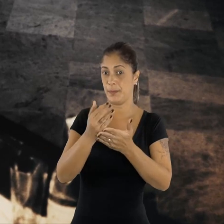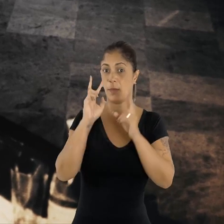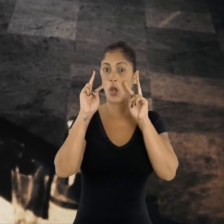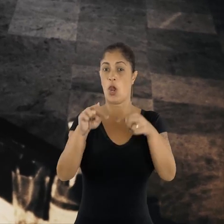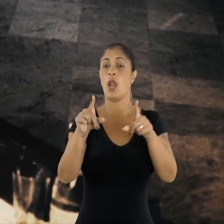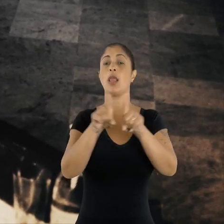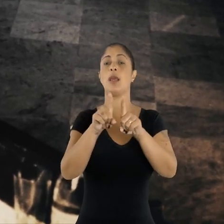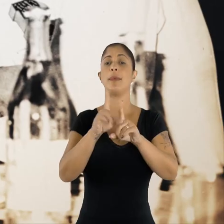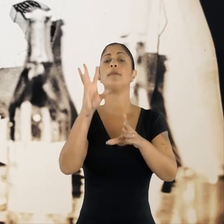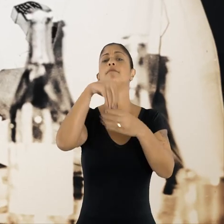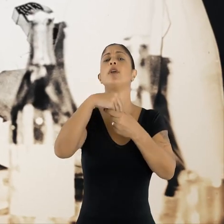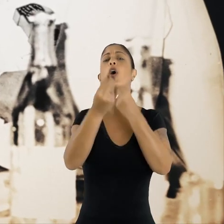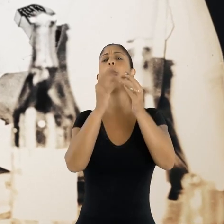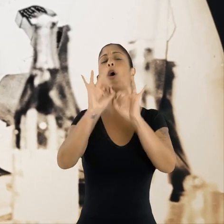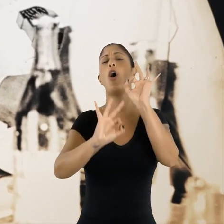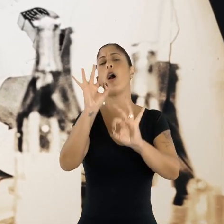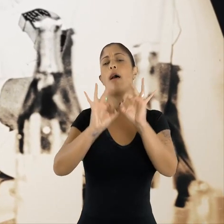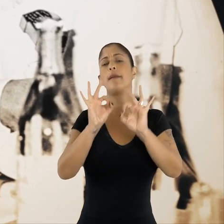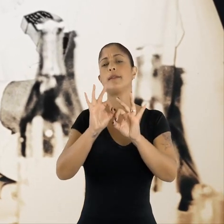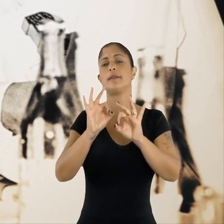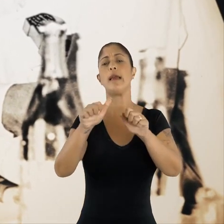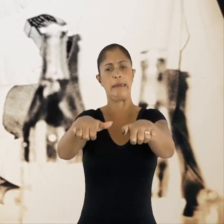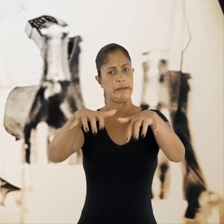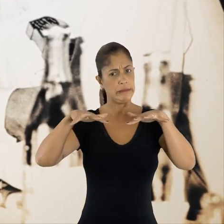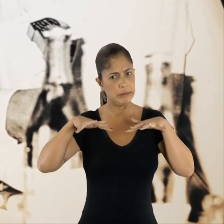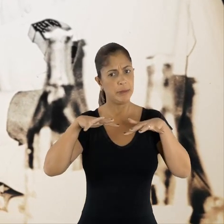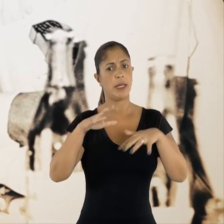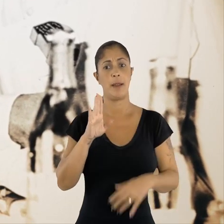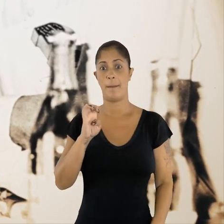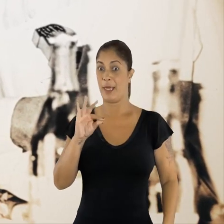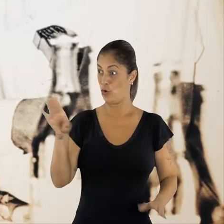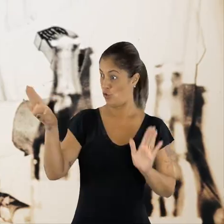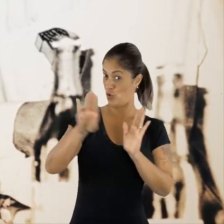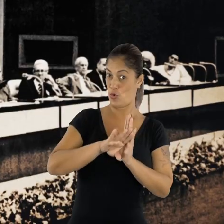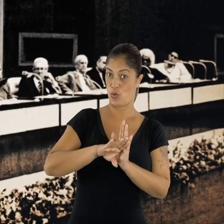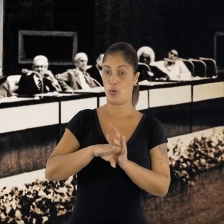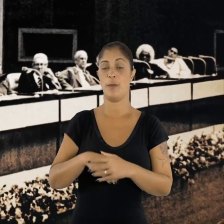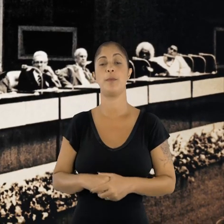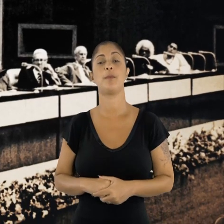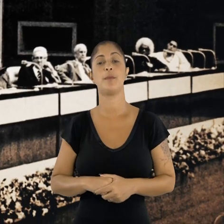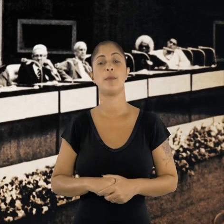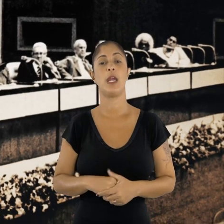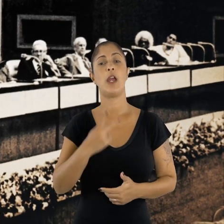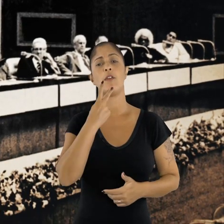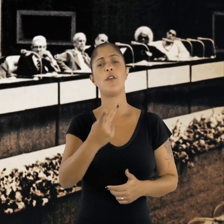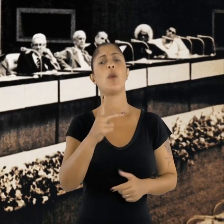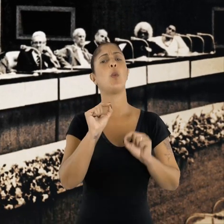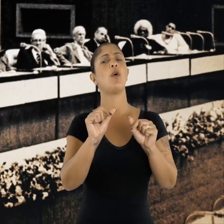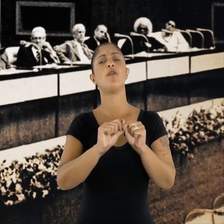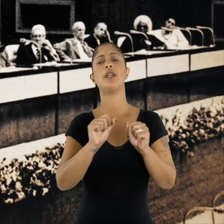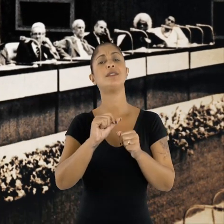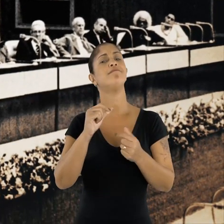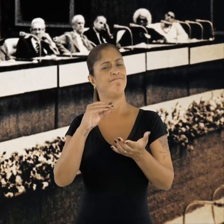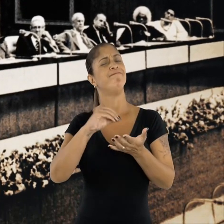sociedade. Começamos olhando por dentro as organizações, as pessoas em assembleia. Beto chegou e nos disse que